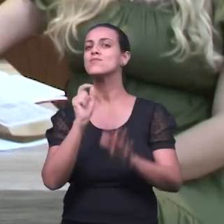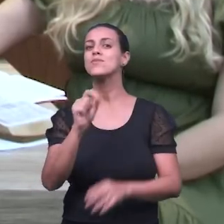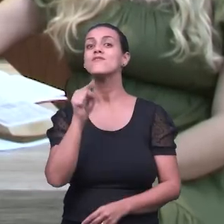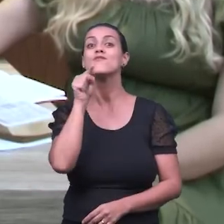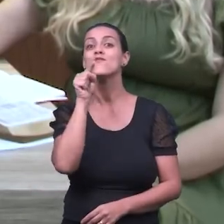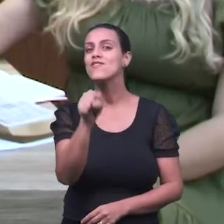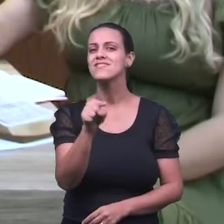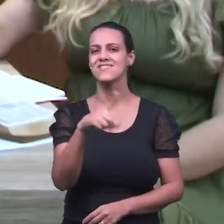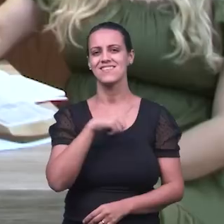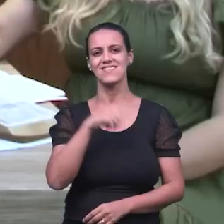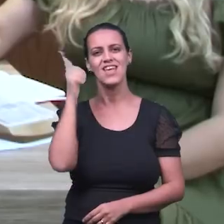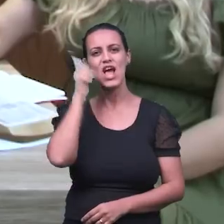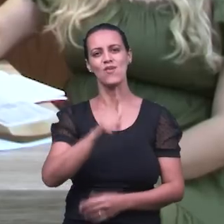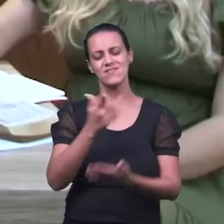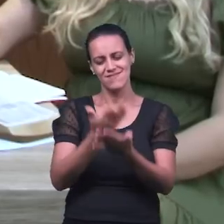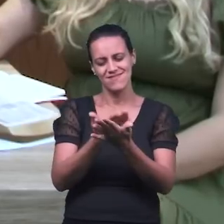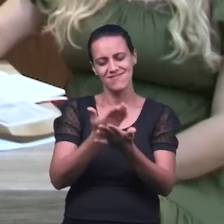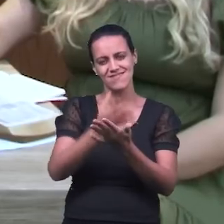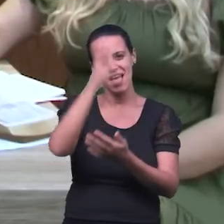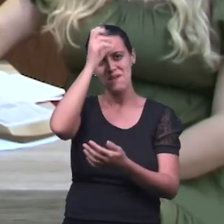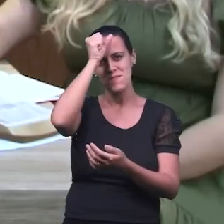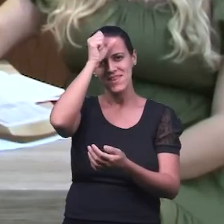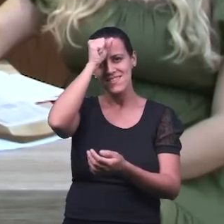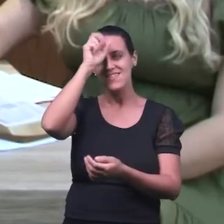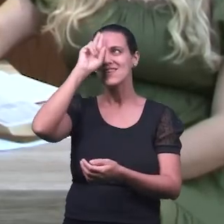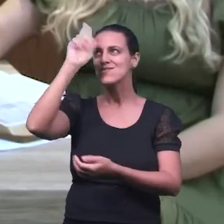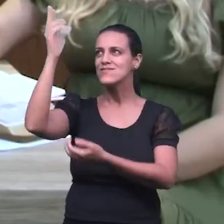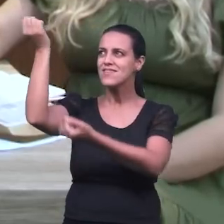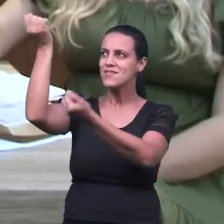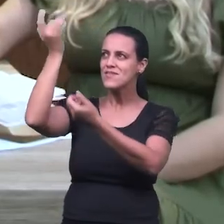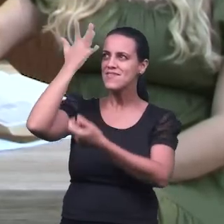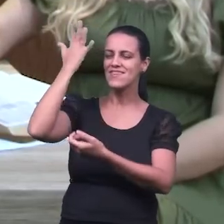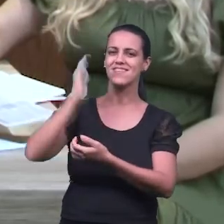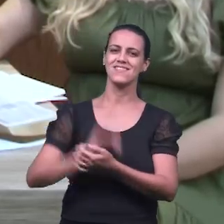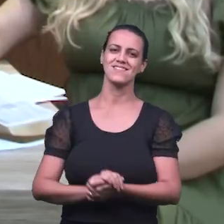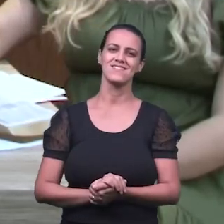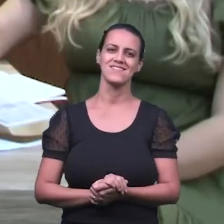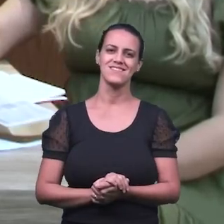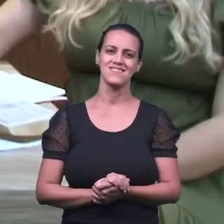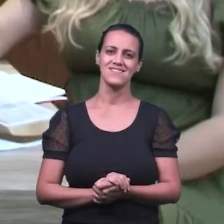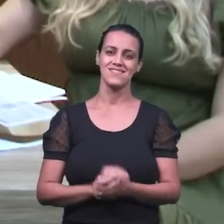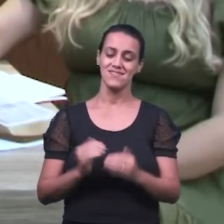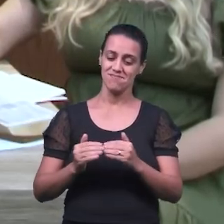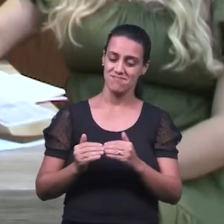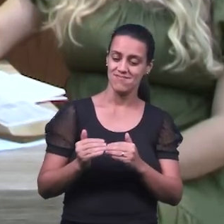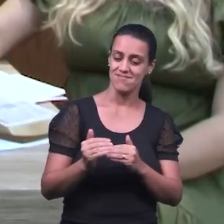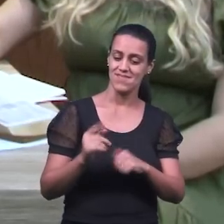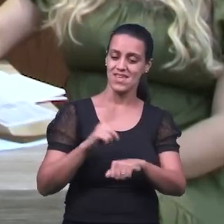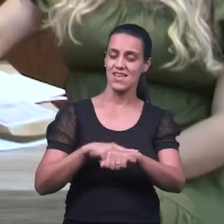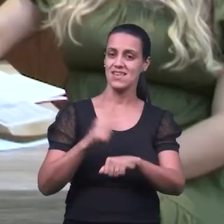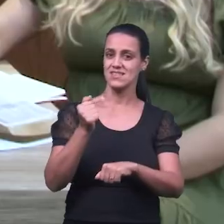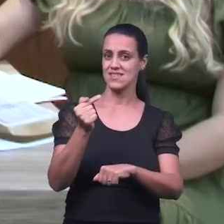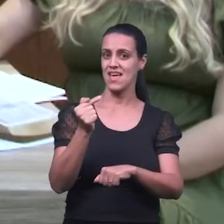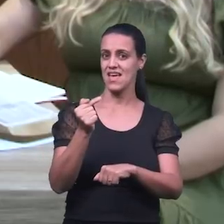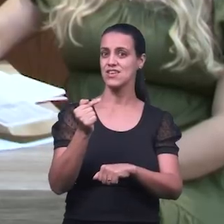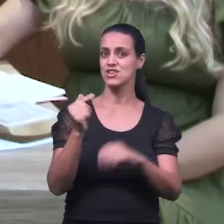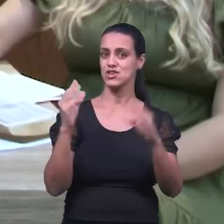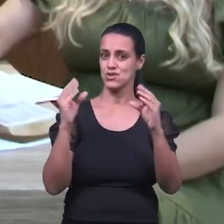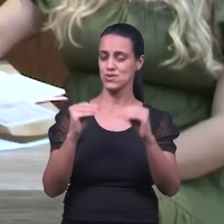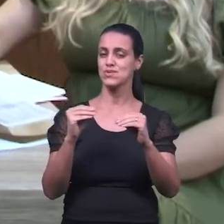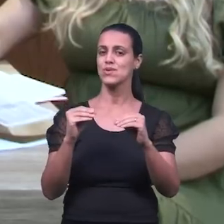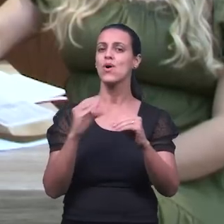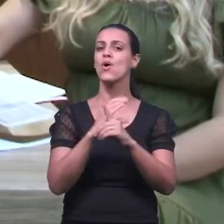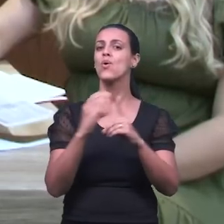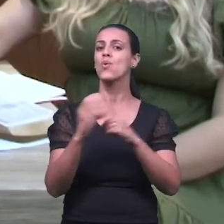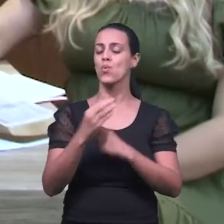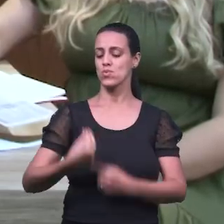que você tem alcançado, tem aprendido da parte do Senhor nesta hora. Daqui a pouco, às 19 horas, o nosso culto presencial nas